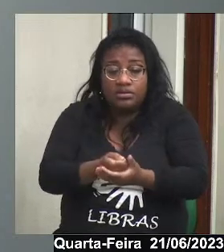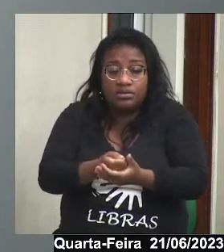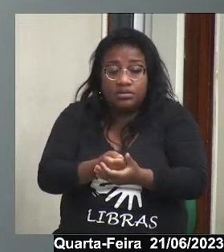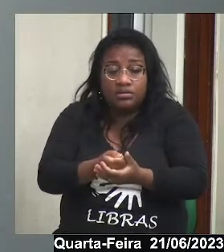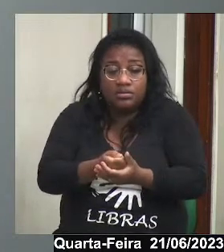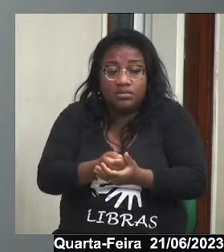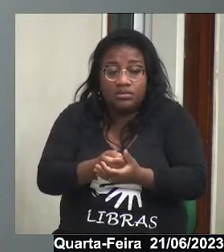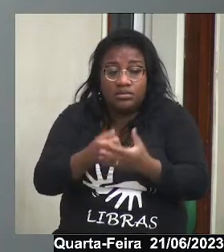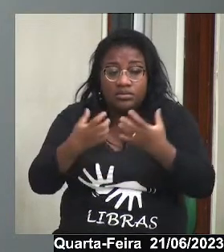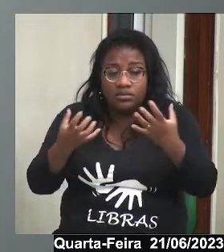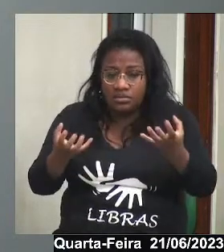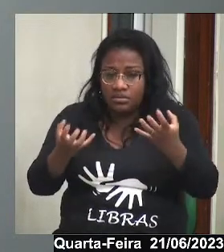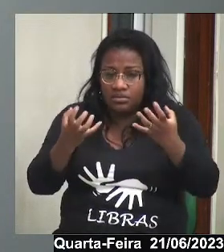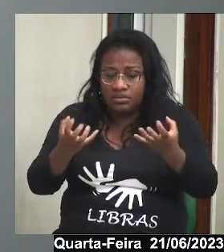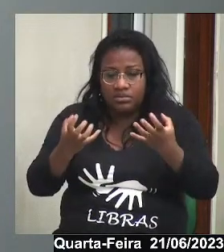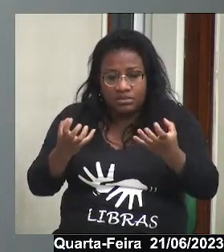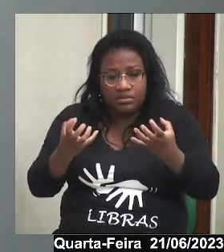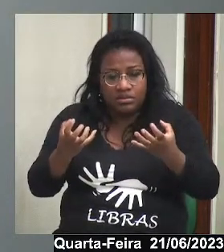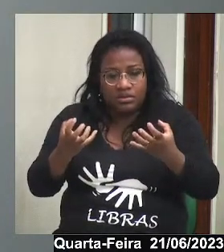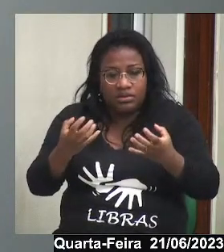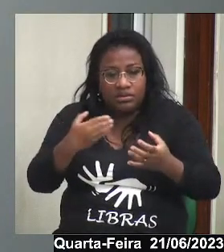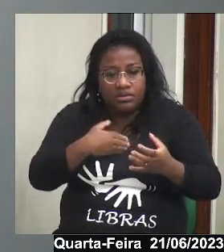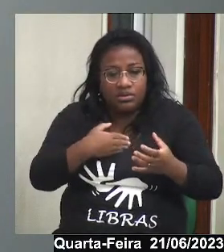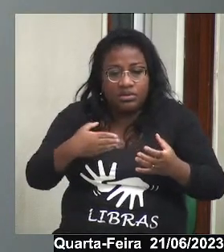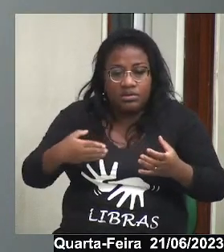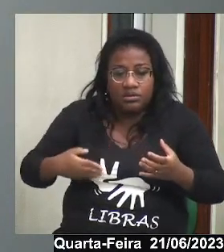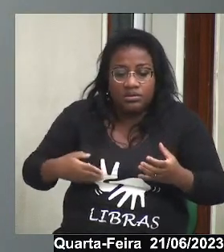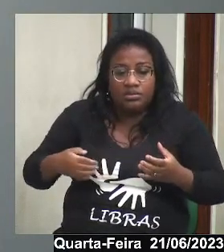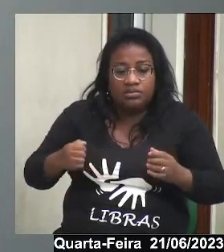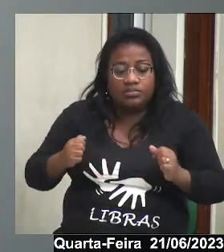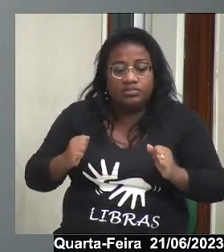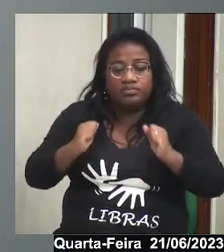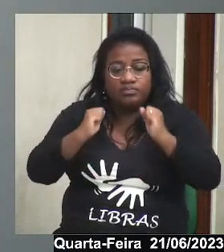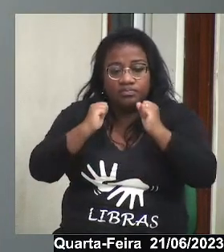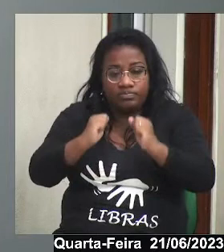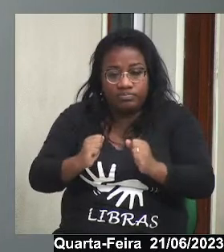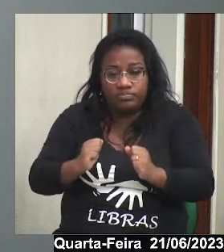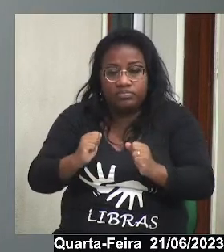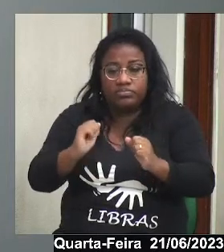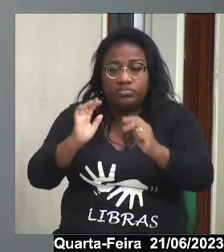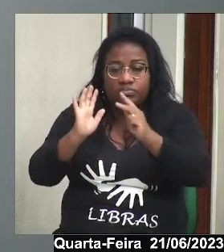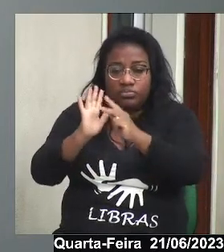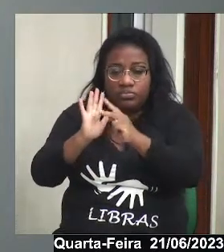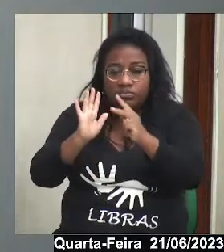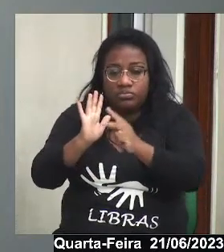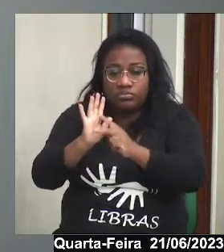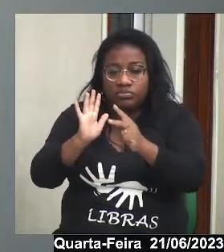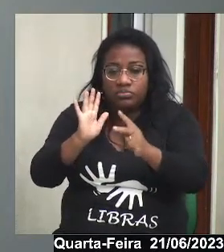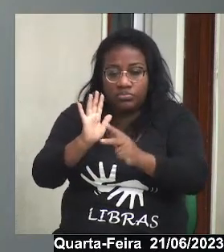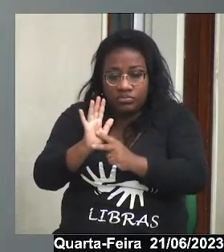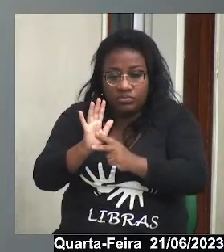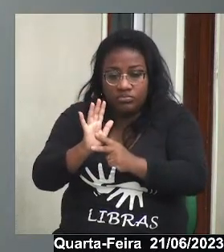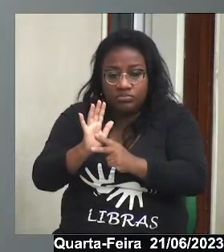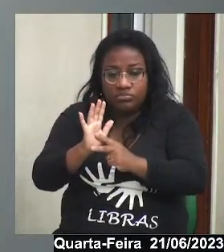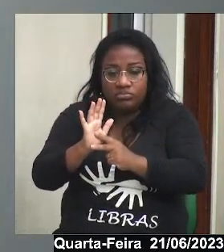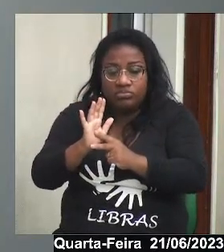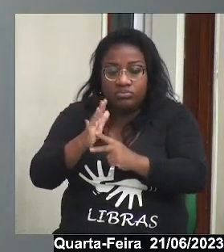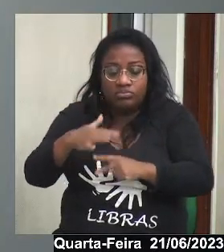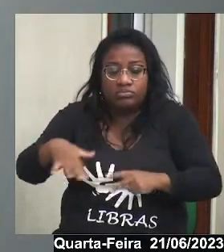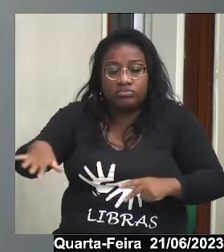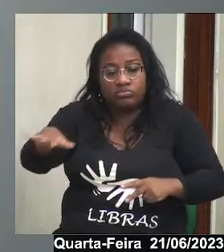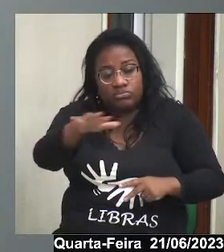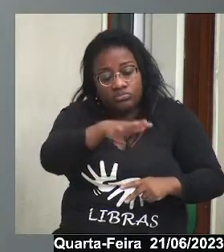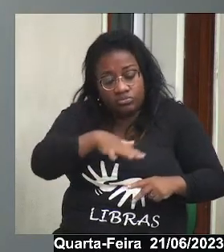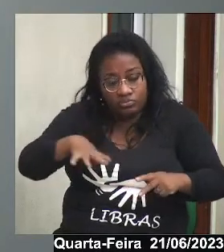obrigação. Agora, o que eu espero do governo é que nós possamos fazer um projeto de regulamentação do